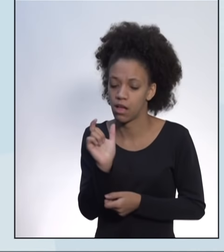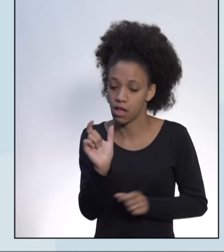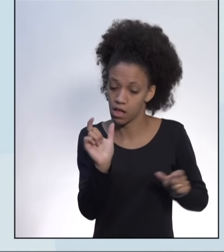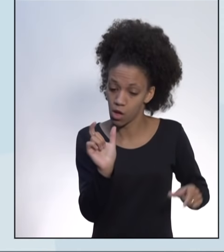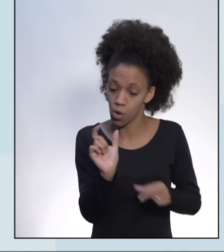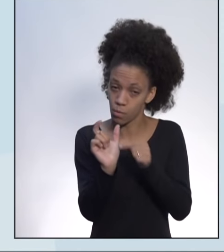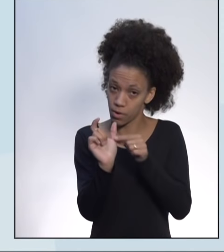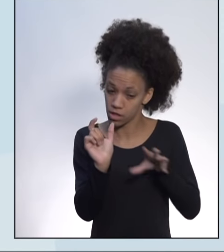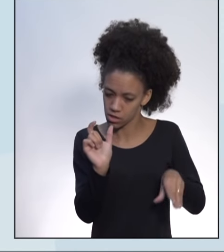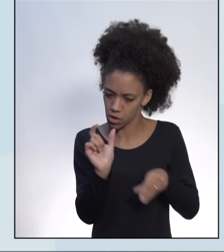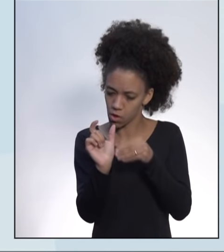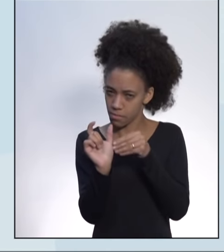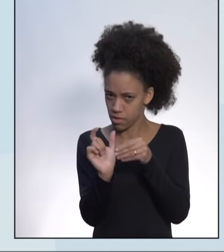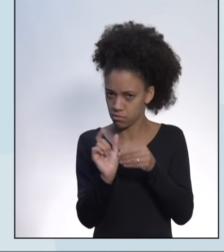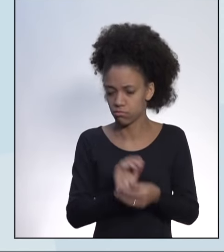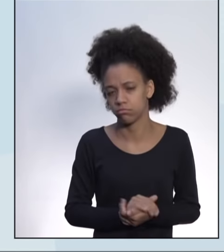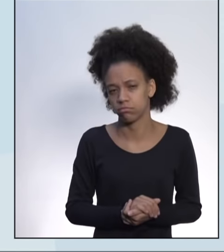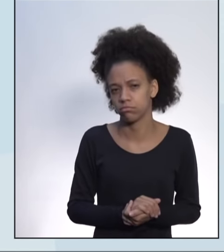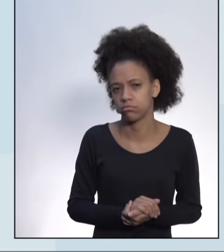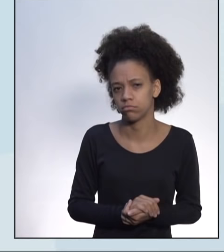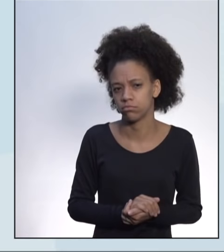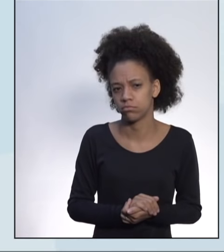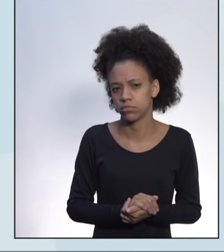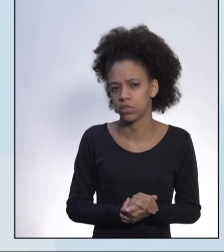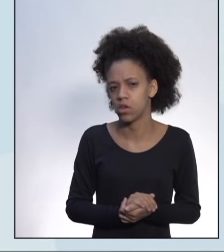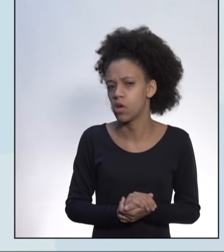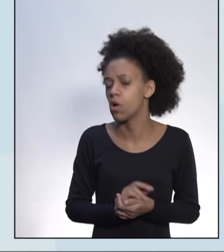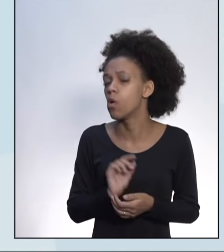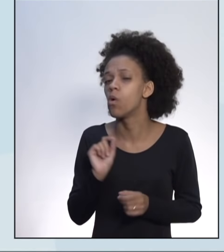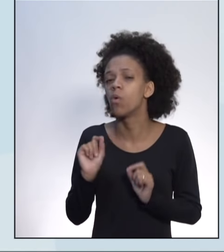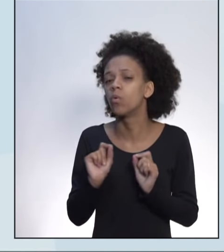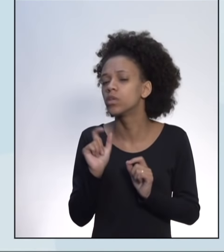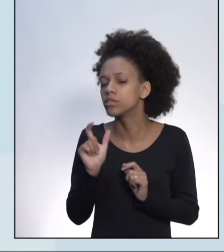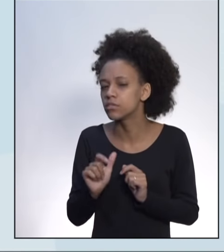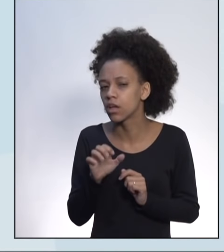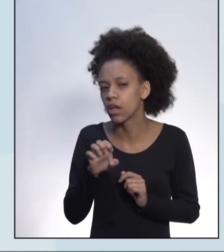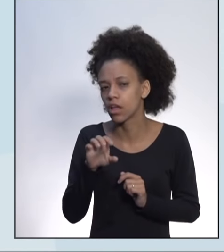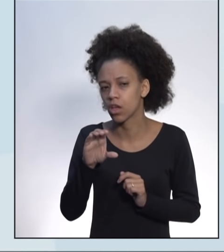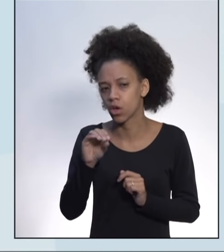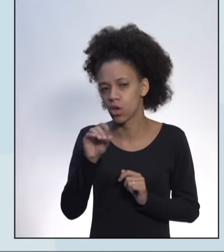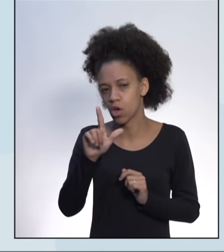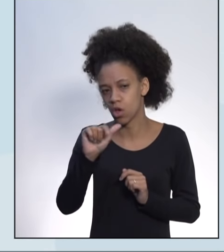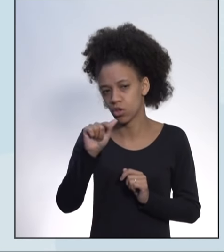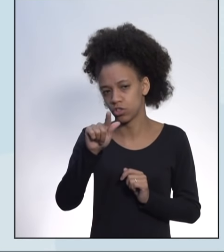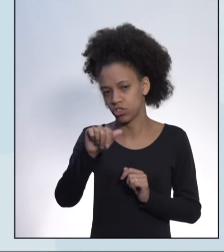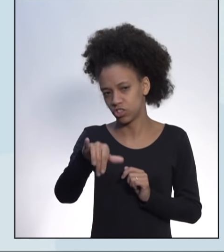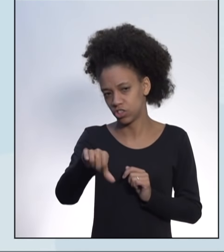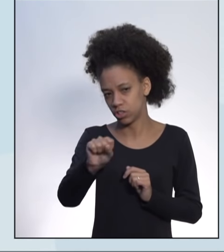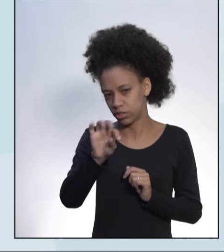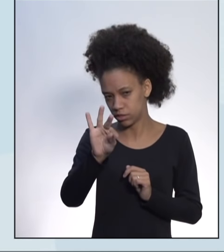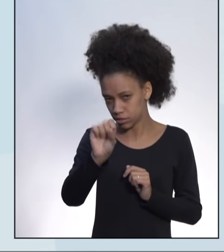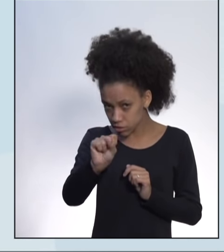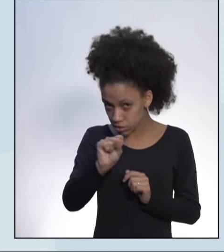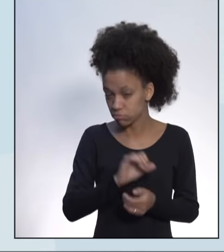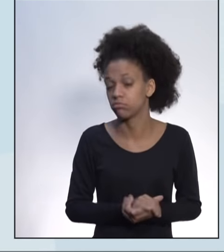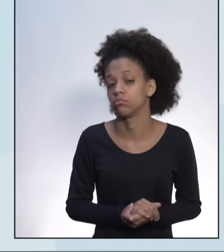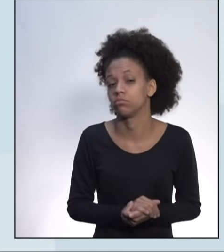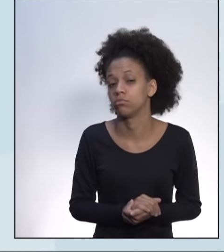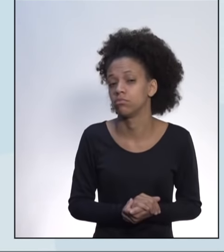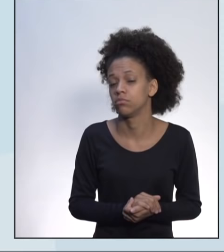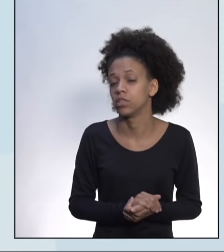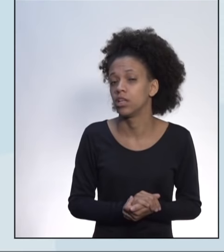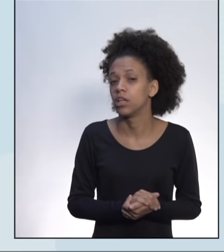war e vocês vão escrever o que é o ecologistas e o que é eclode é called his